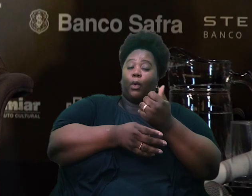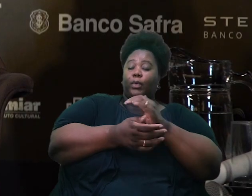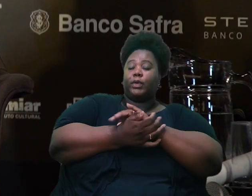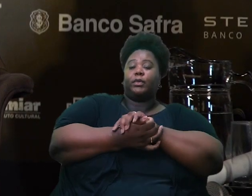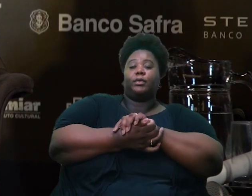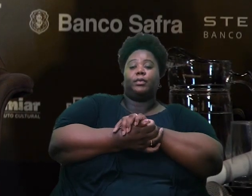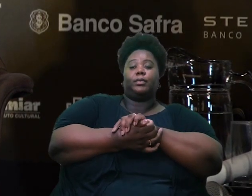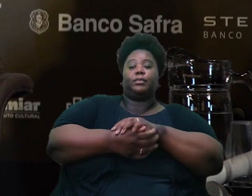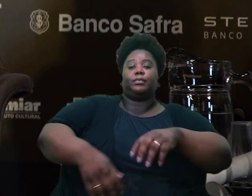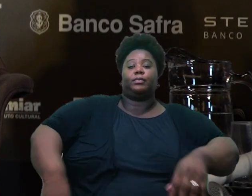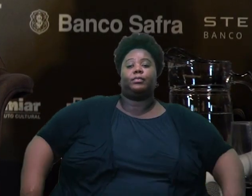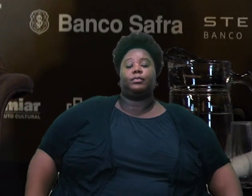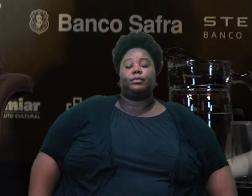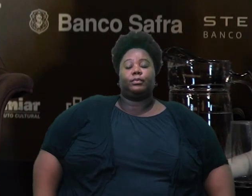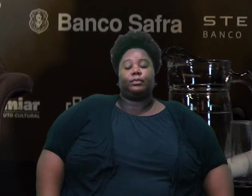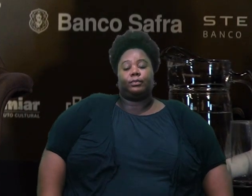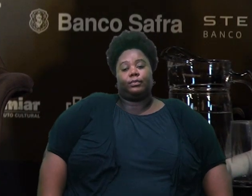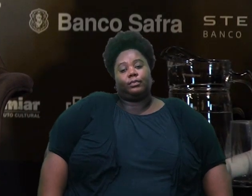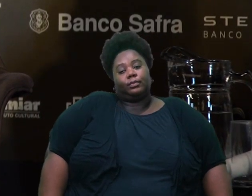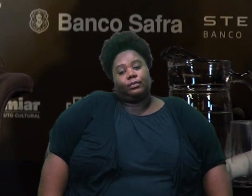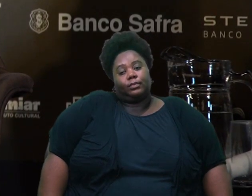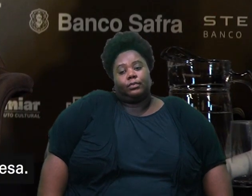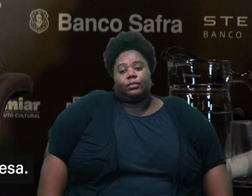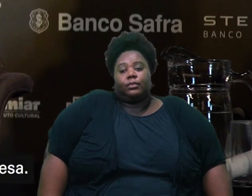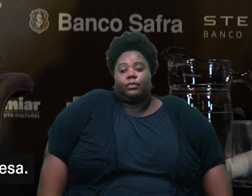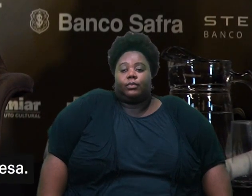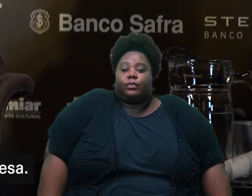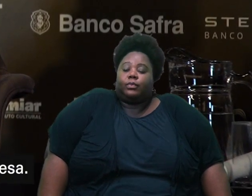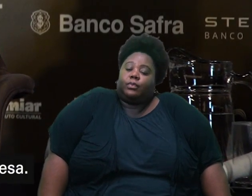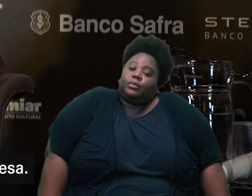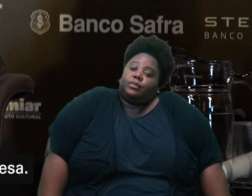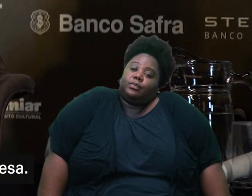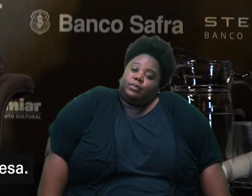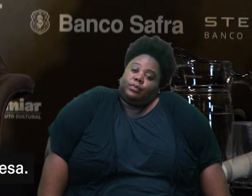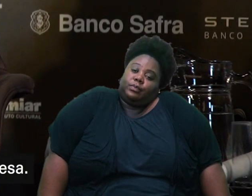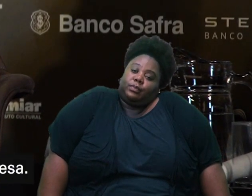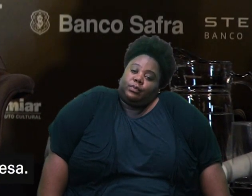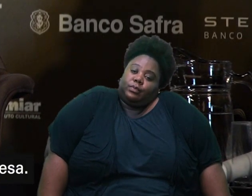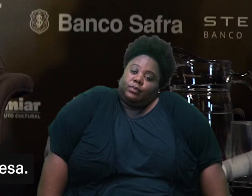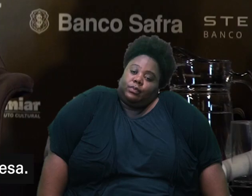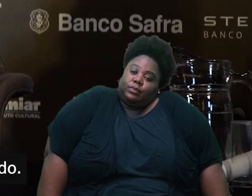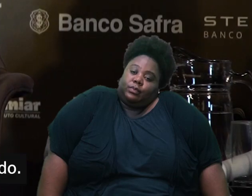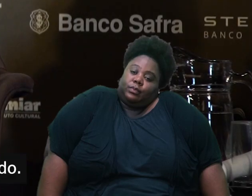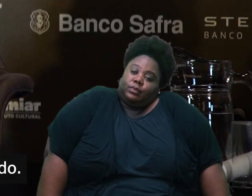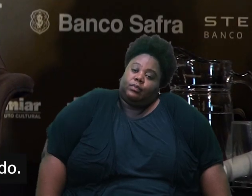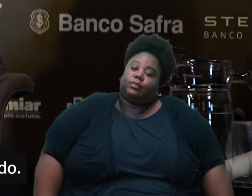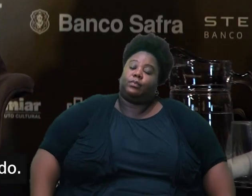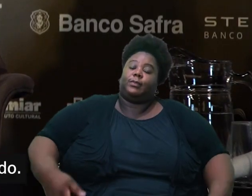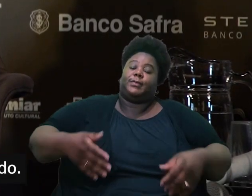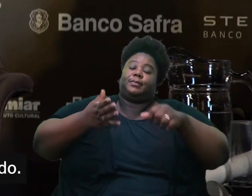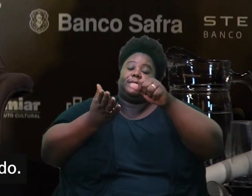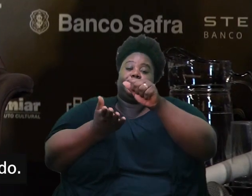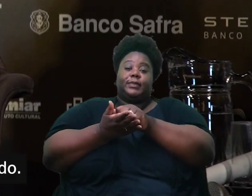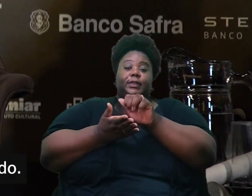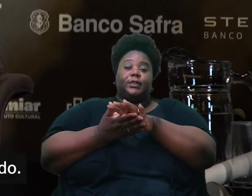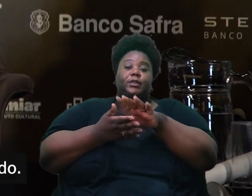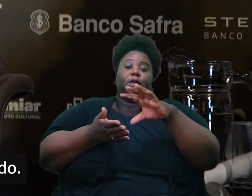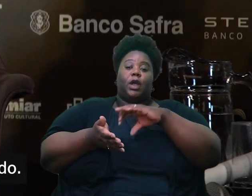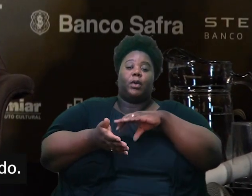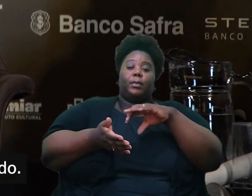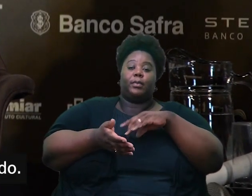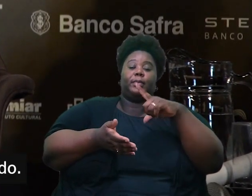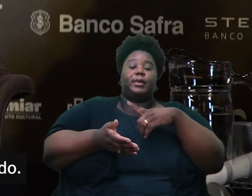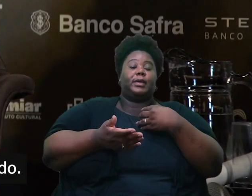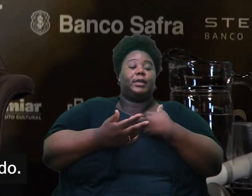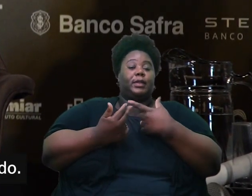nós apenas... a editora atualizou a língua portuguesa. Então, aqui, né, tem algo